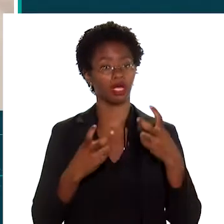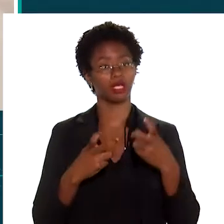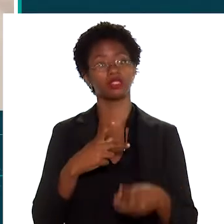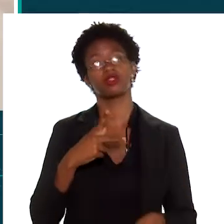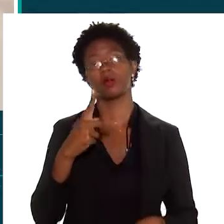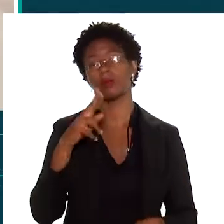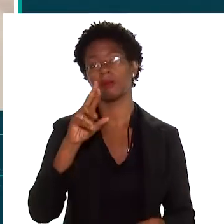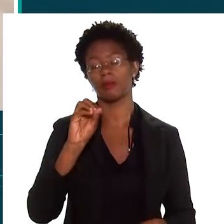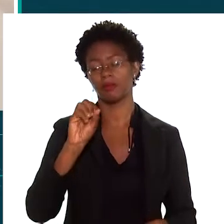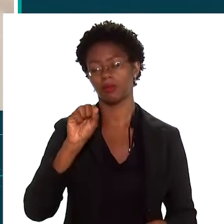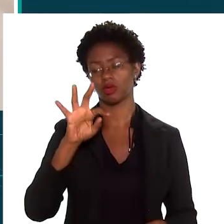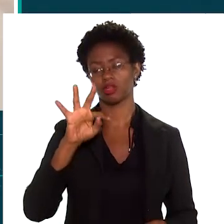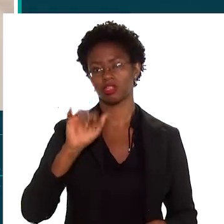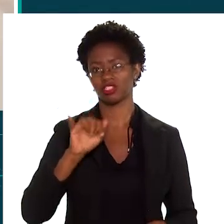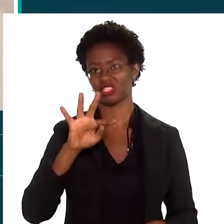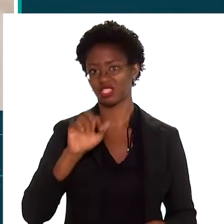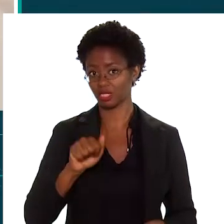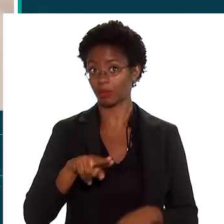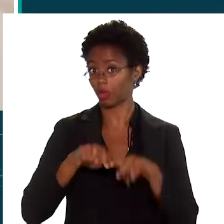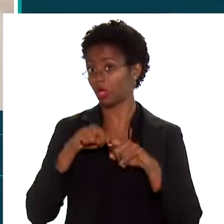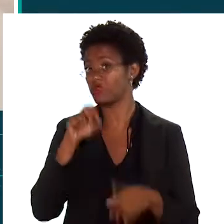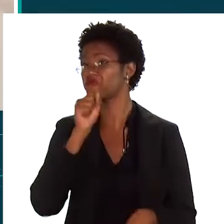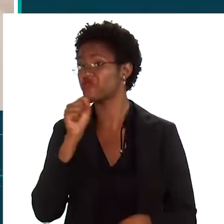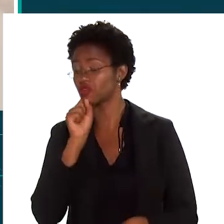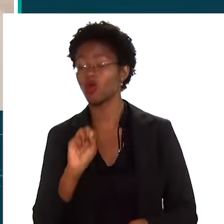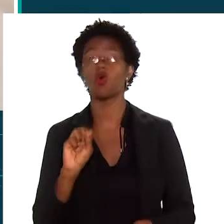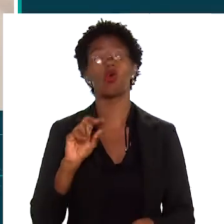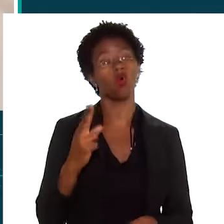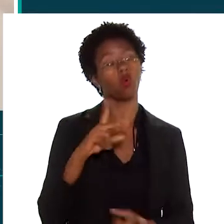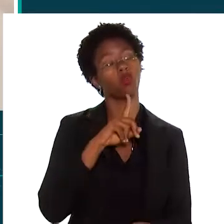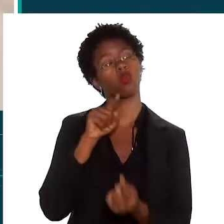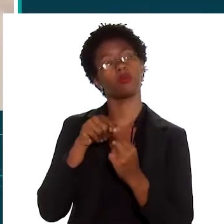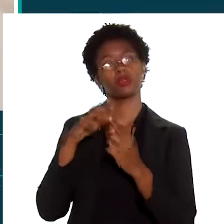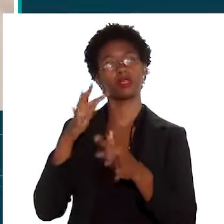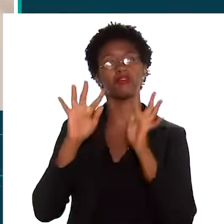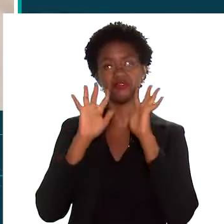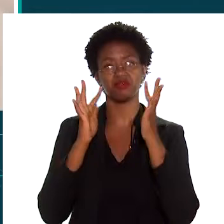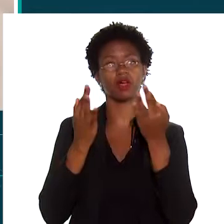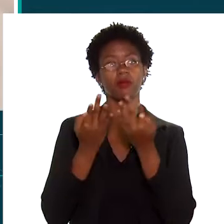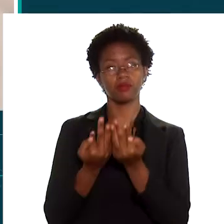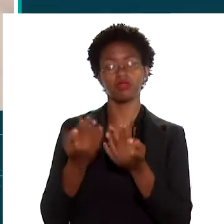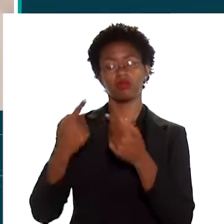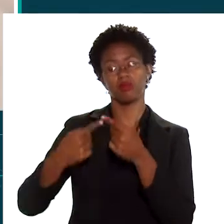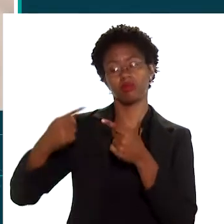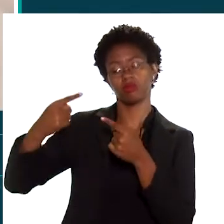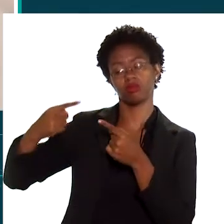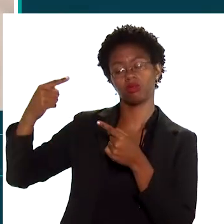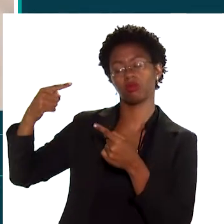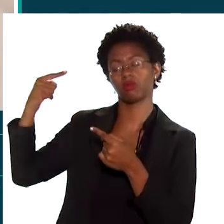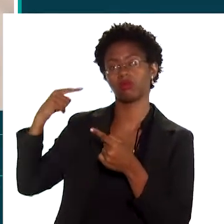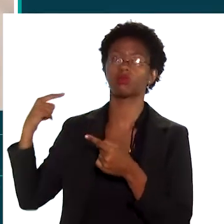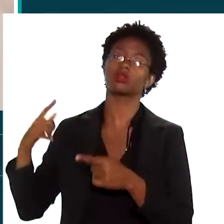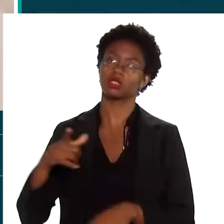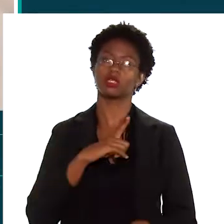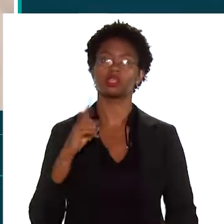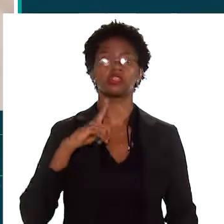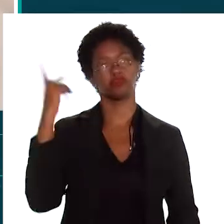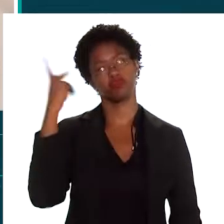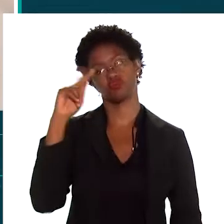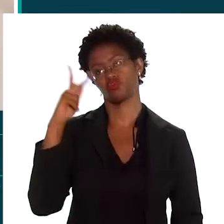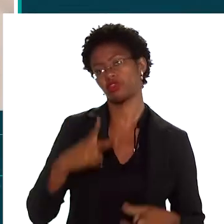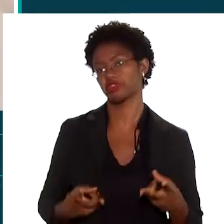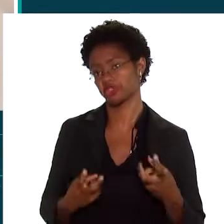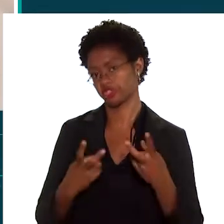o envelhecimento ou história familiar, tendo parentes, principalmente até nível de 2º grau,